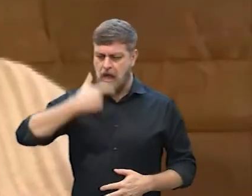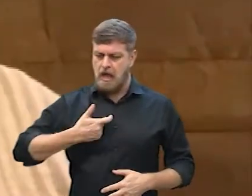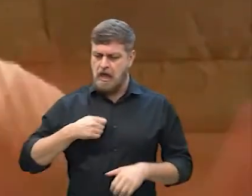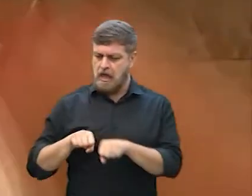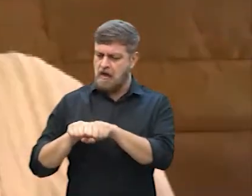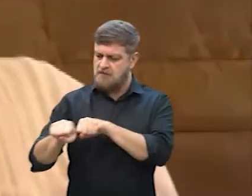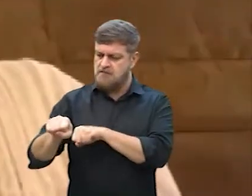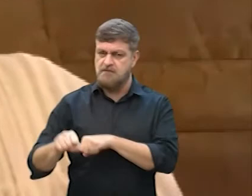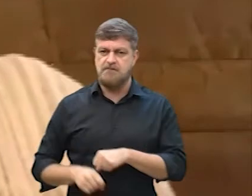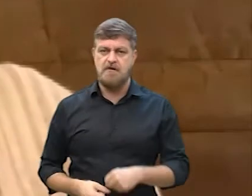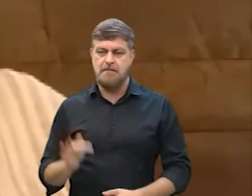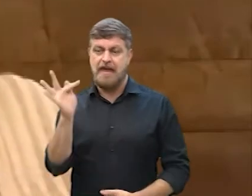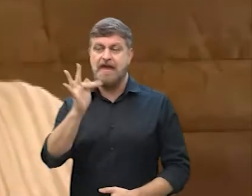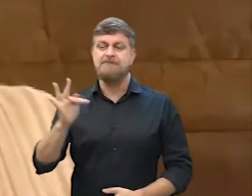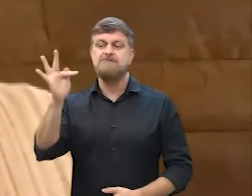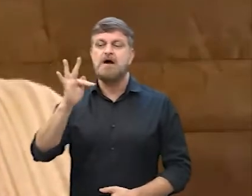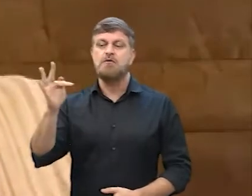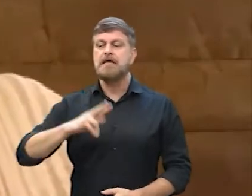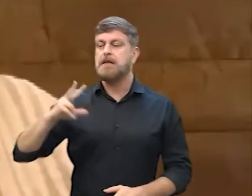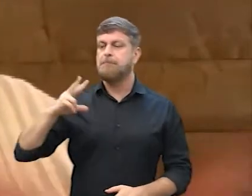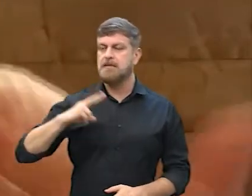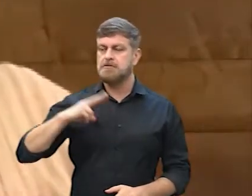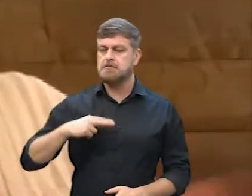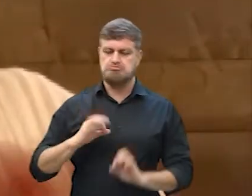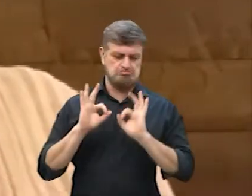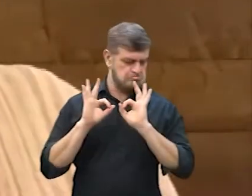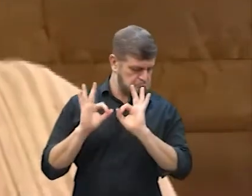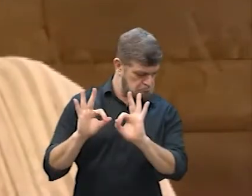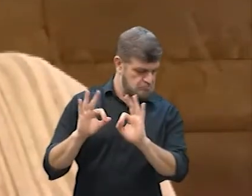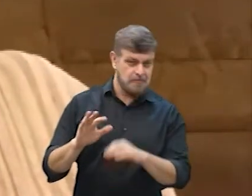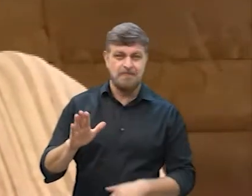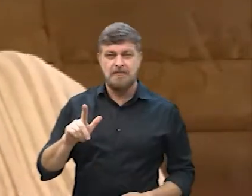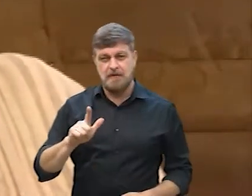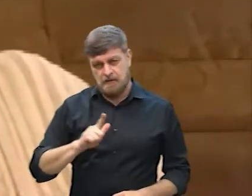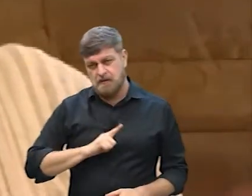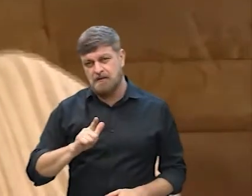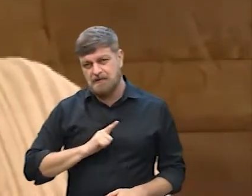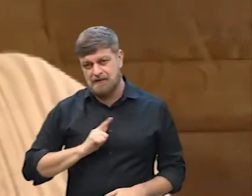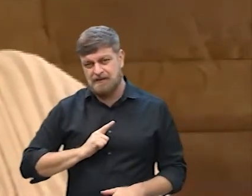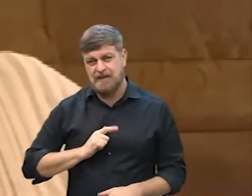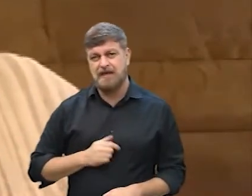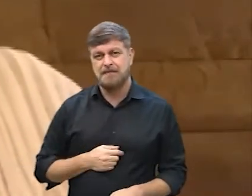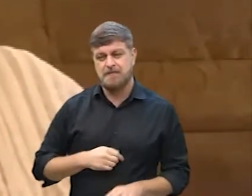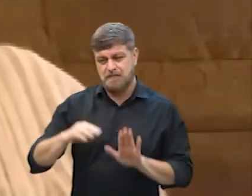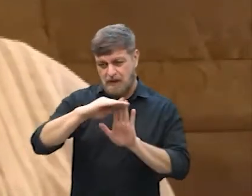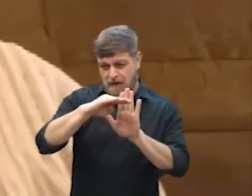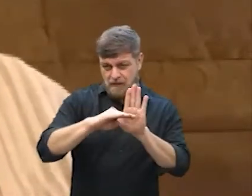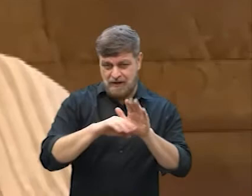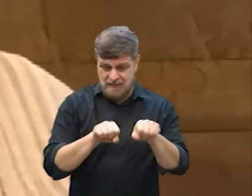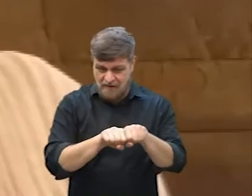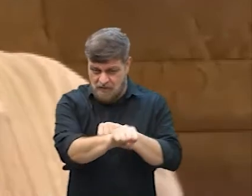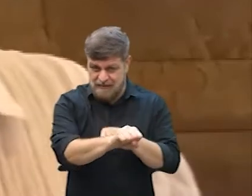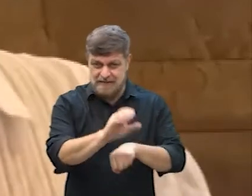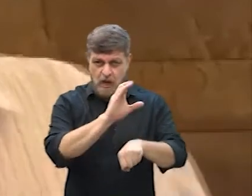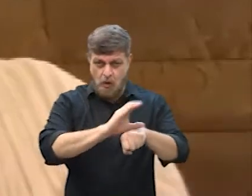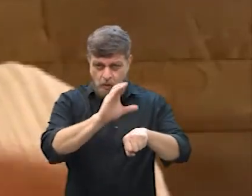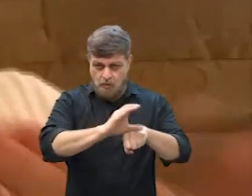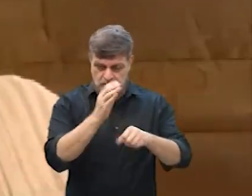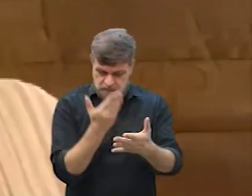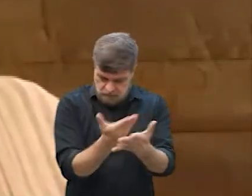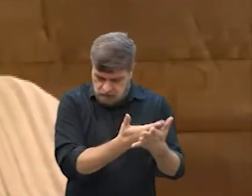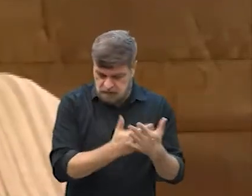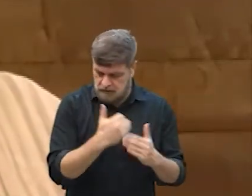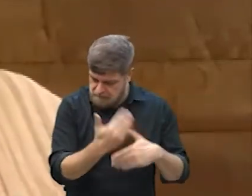curso privado de graduação, certo? Eu tenho programas de formação continuada na minha